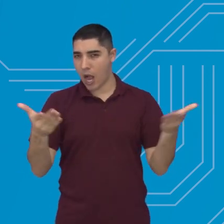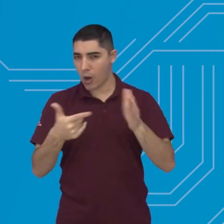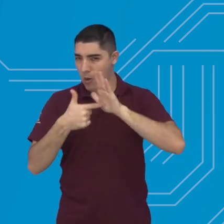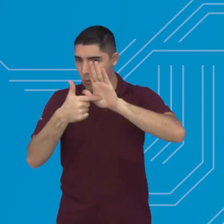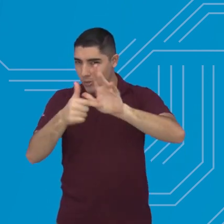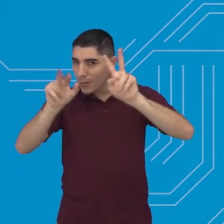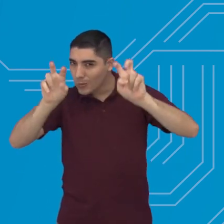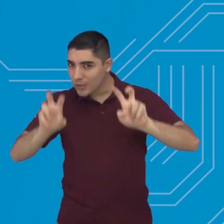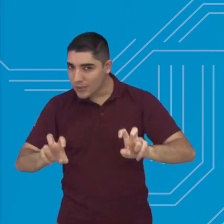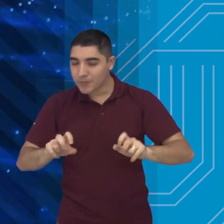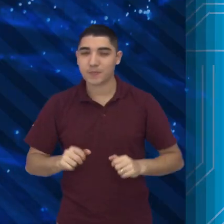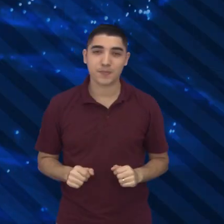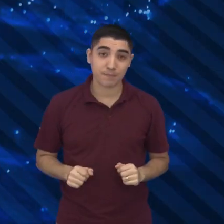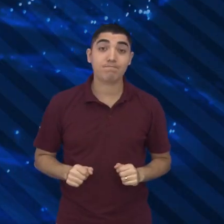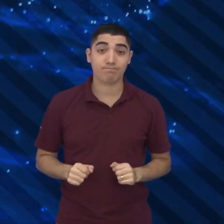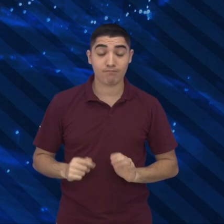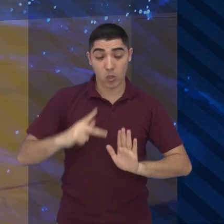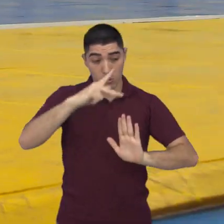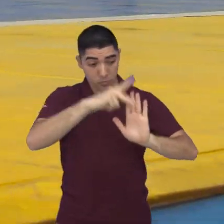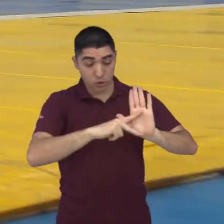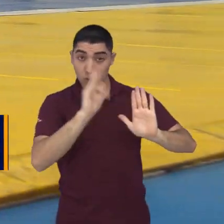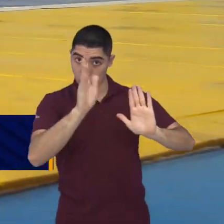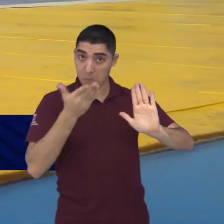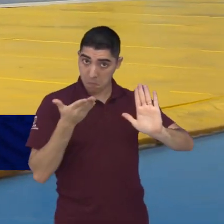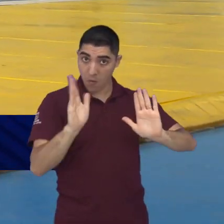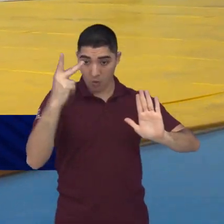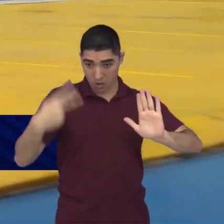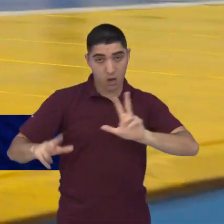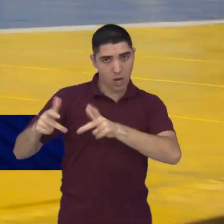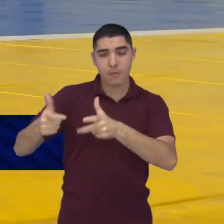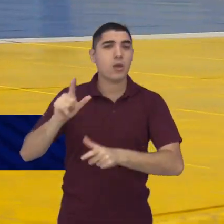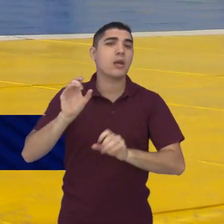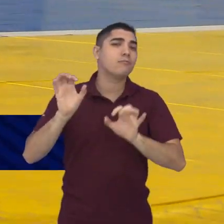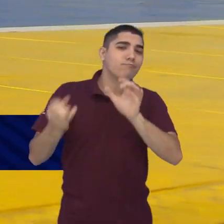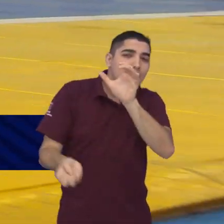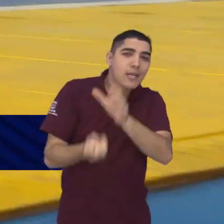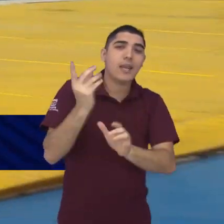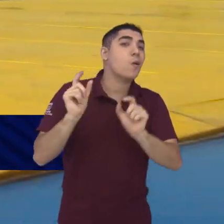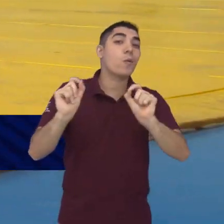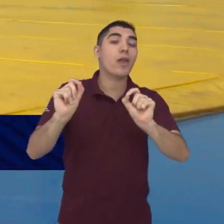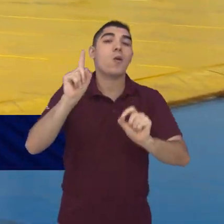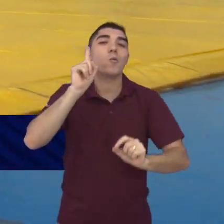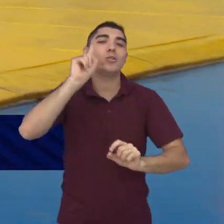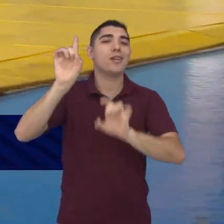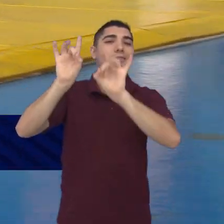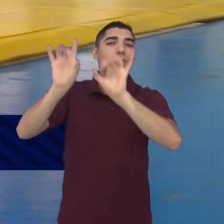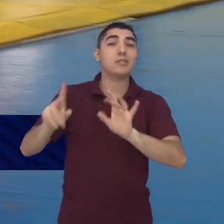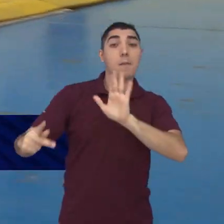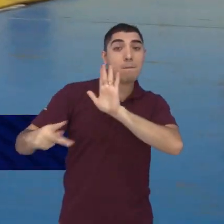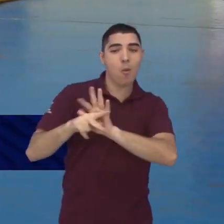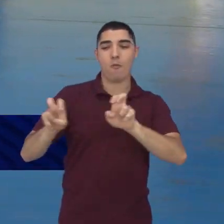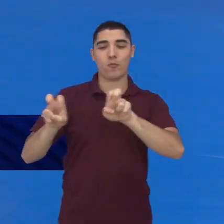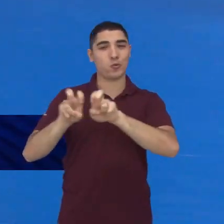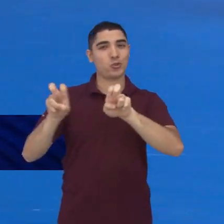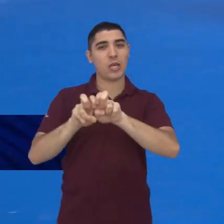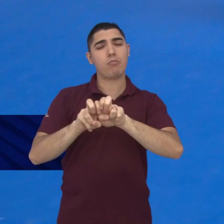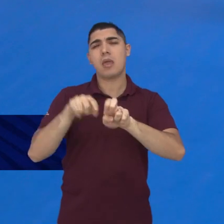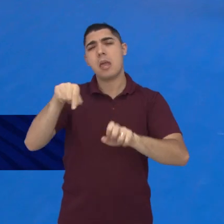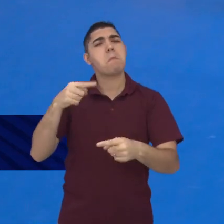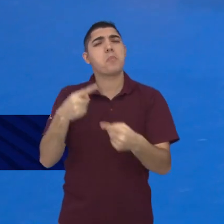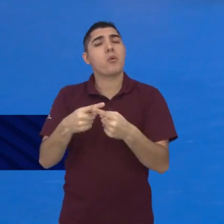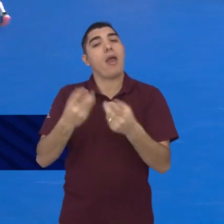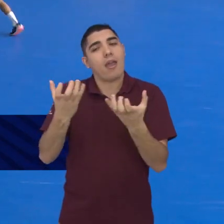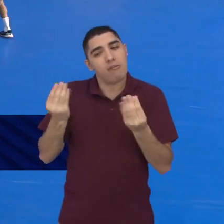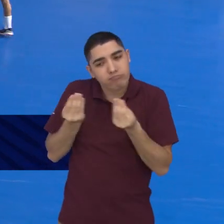aos destaques desta edição. Projeto aprovado na Câmara cria o Dia do Futsal em São José. Proposta é valorizar o